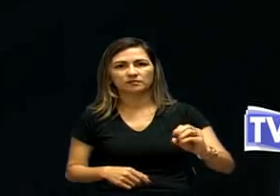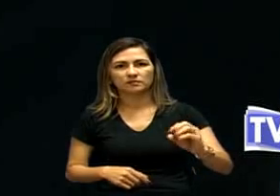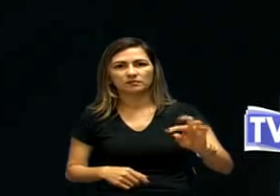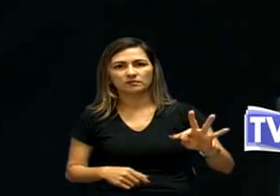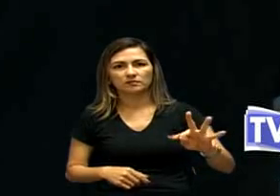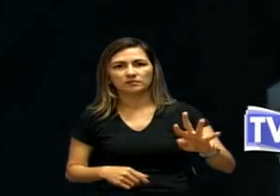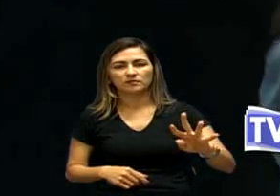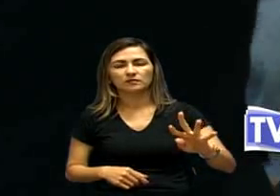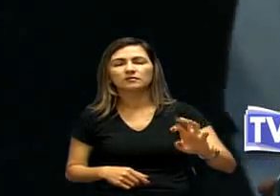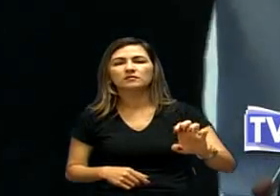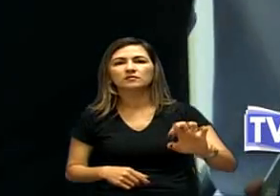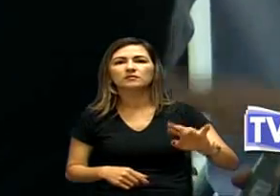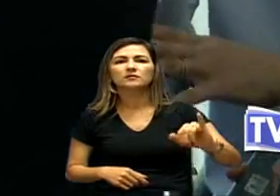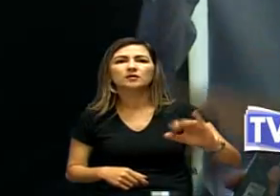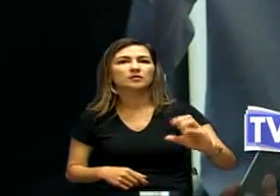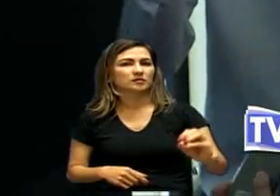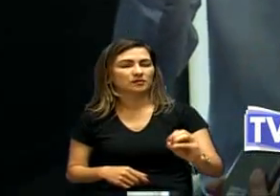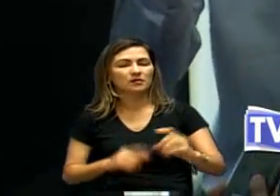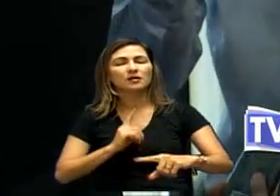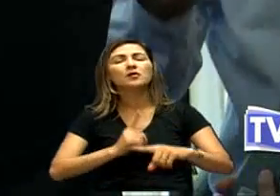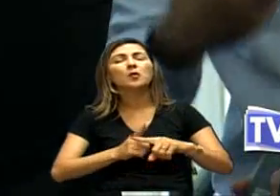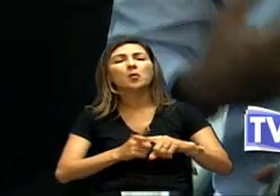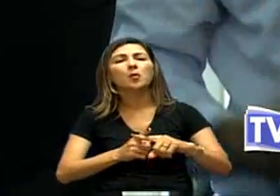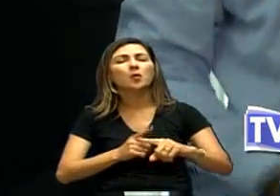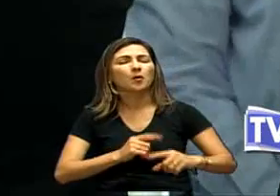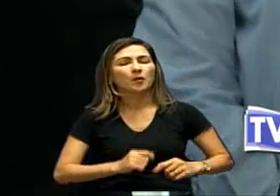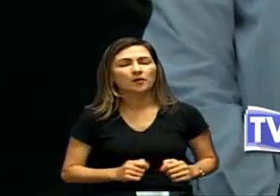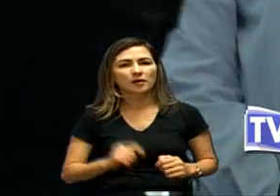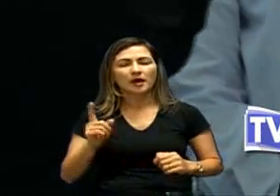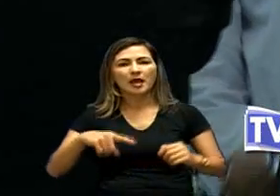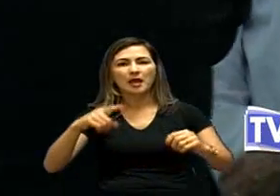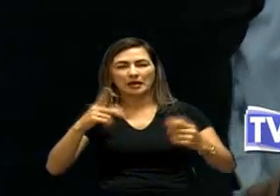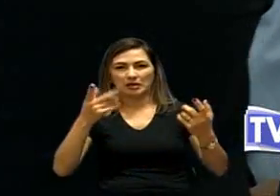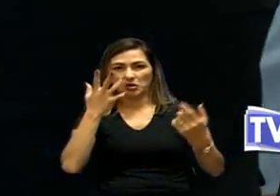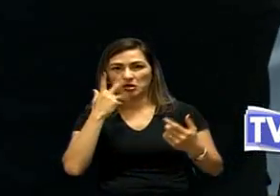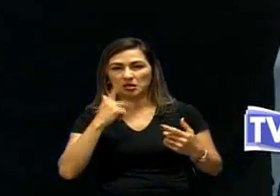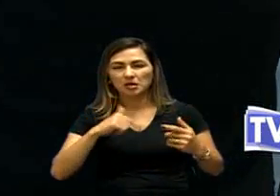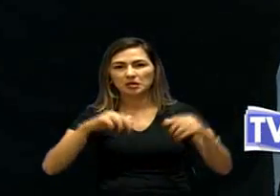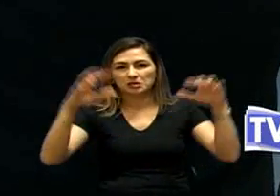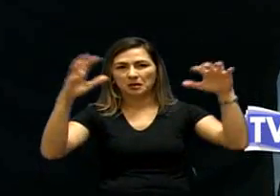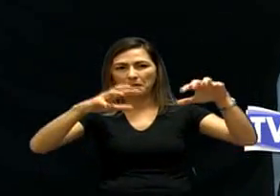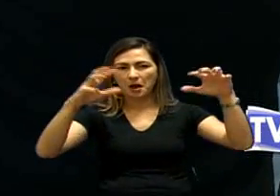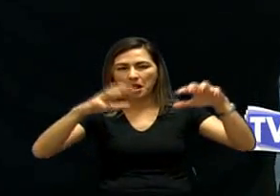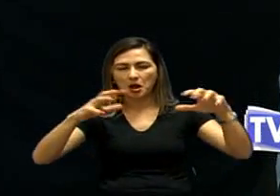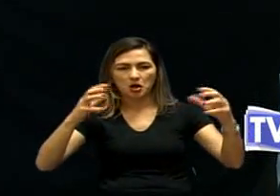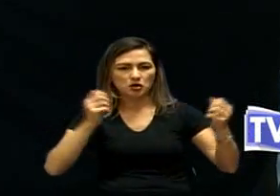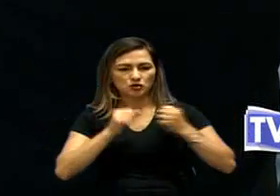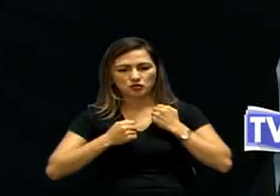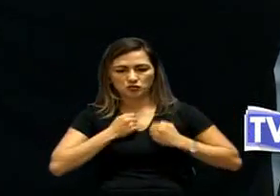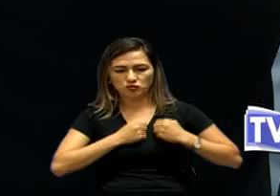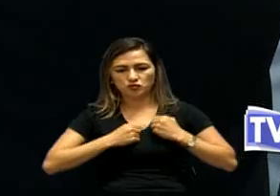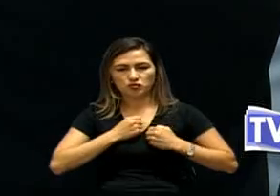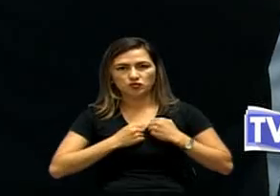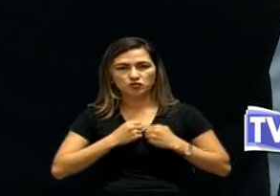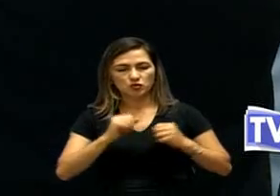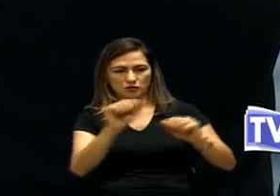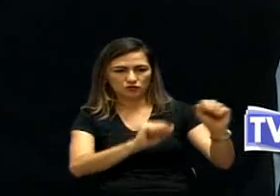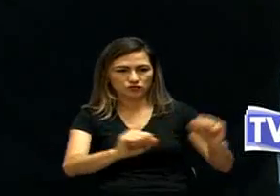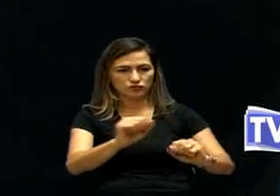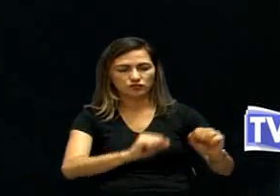pode ligar o chuveiro porque queima ou porque a fiação começa a esquentar. Então, eles estão